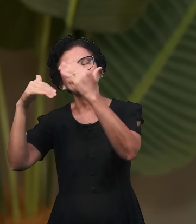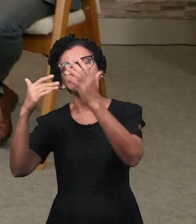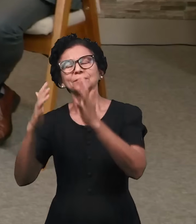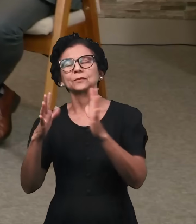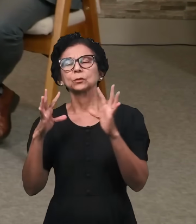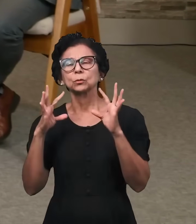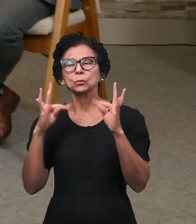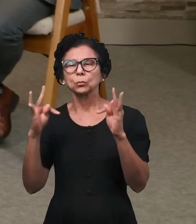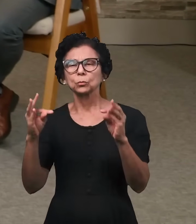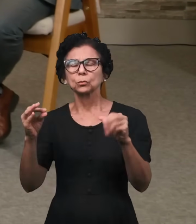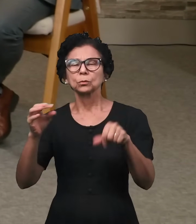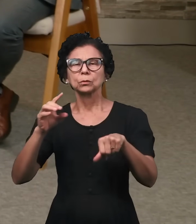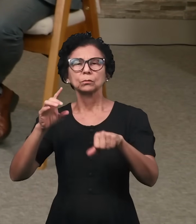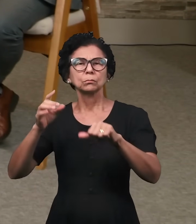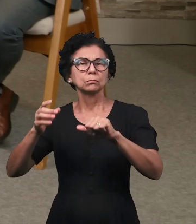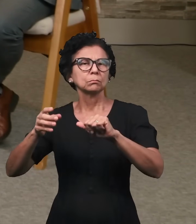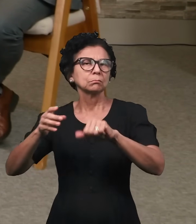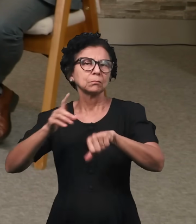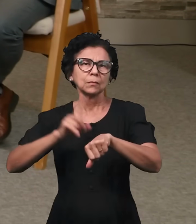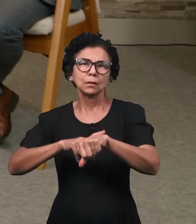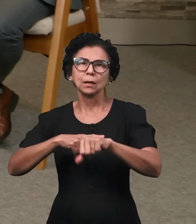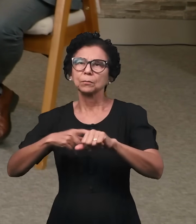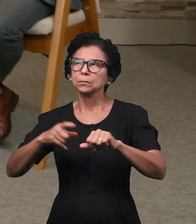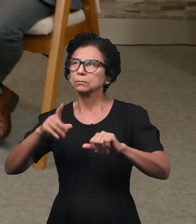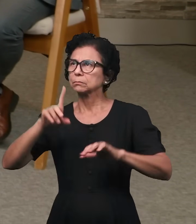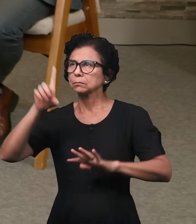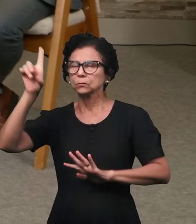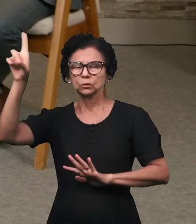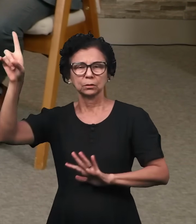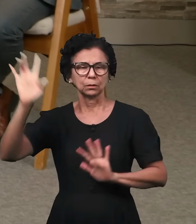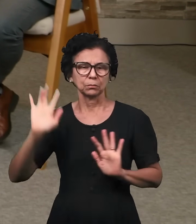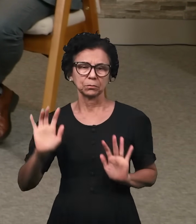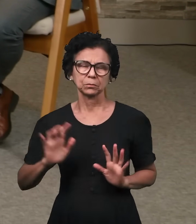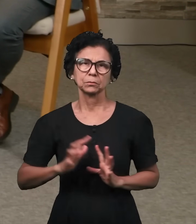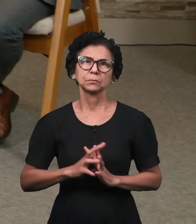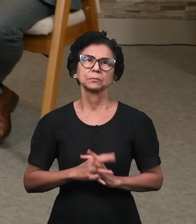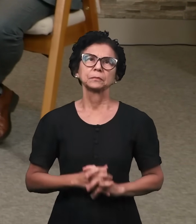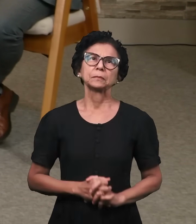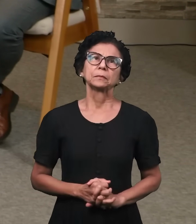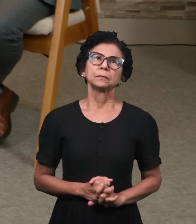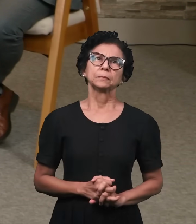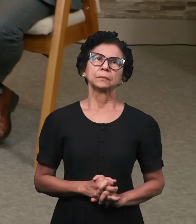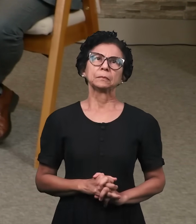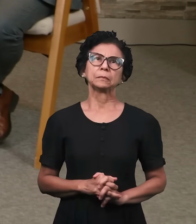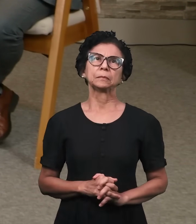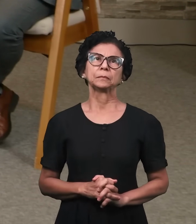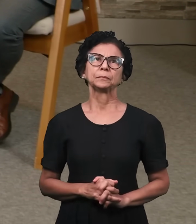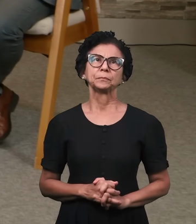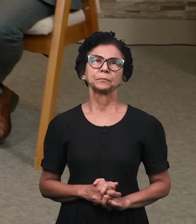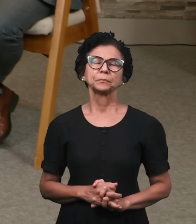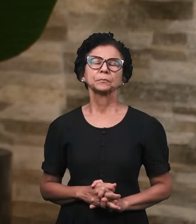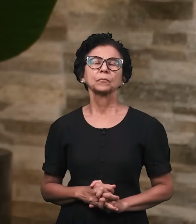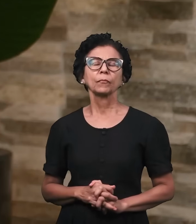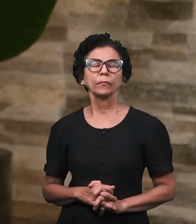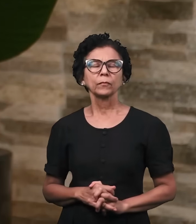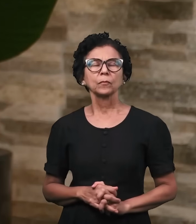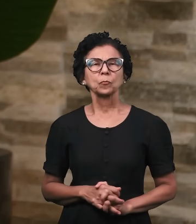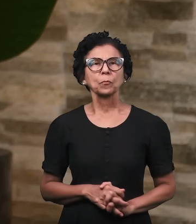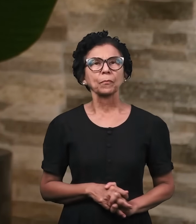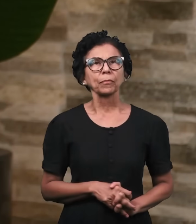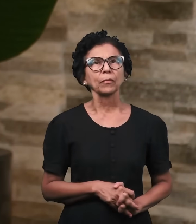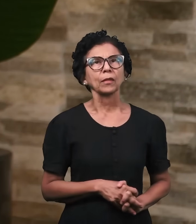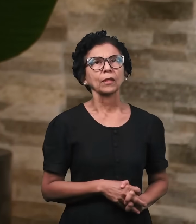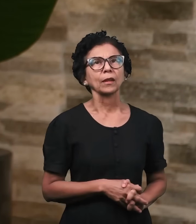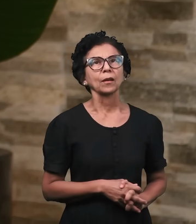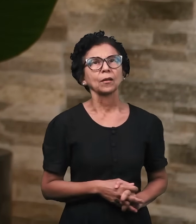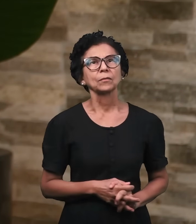Fernando? Excelente lembrança do versículo 8 do capítulo 52, pastor, excelente lembrança, do Senhor essa